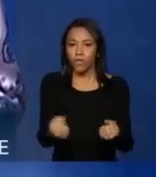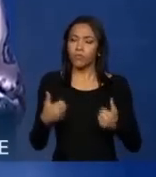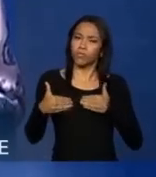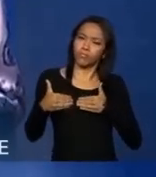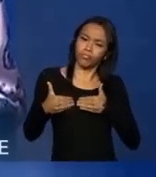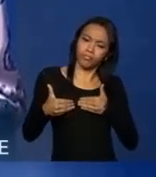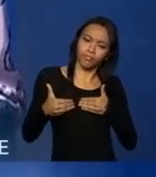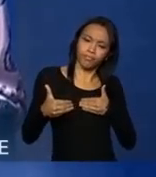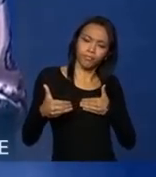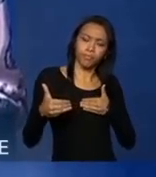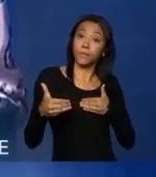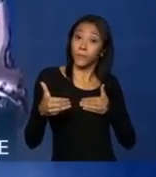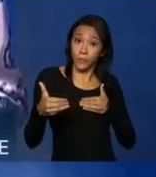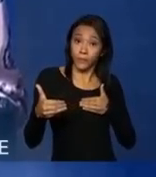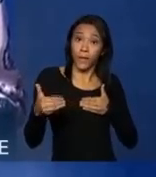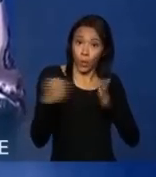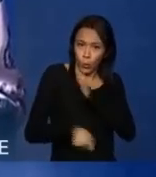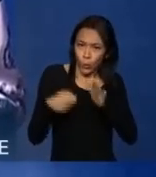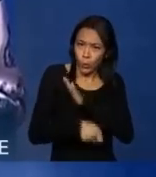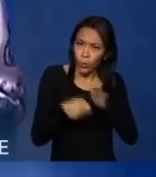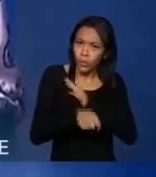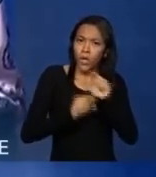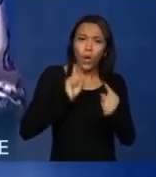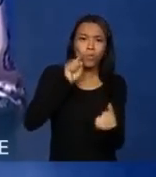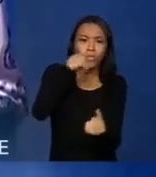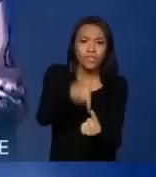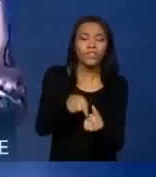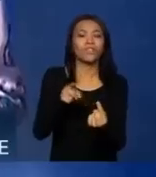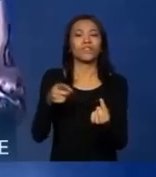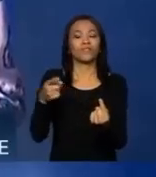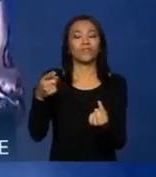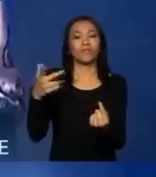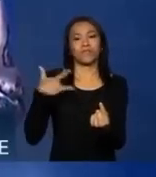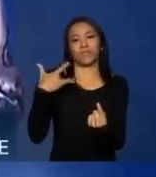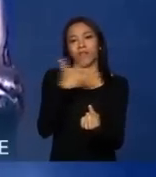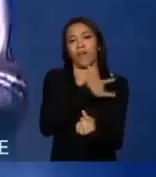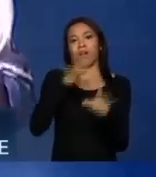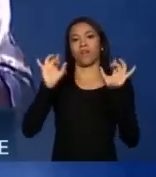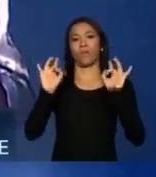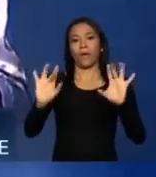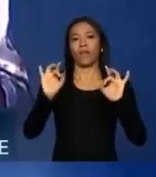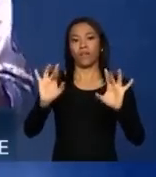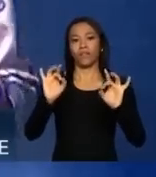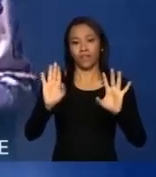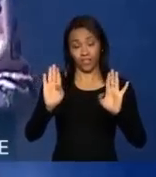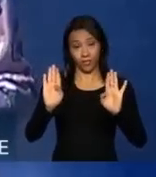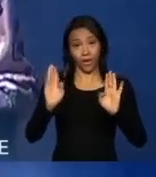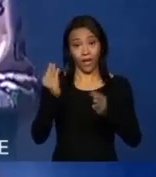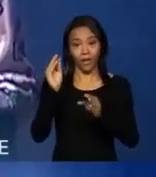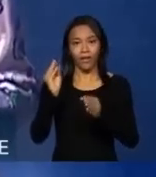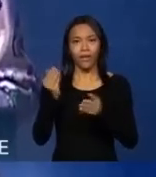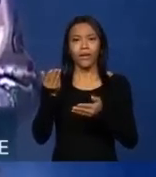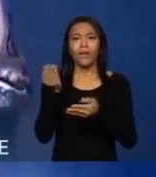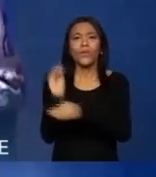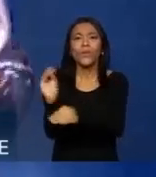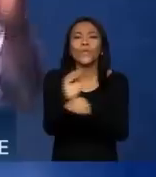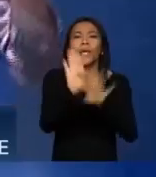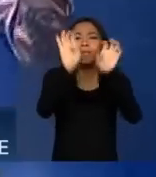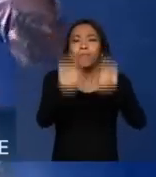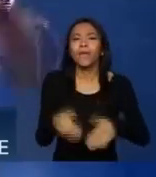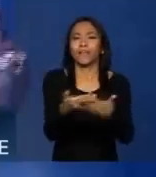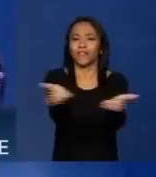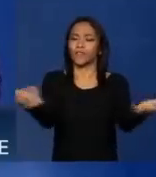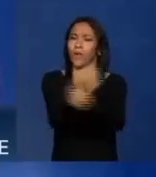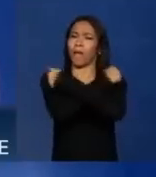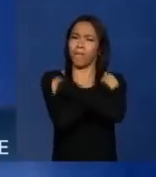incansáveis na tarefa de construir saúde de qualidade para cuidar bem dos brasileiros. Um